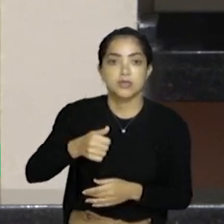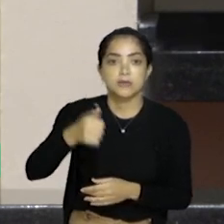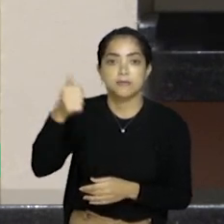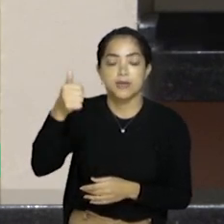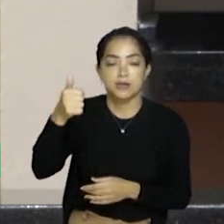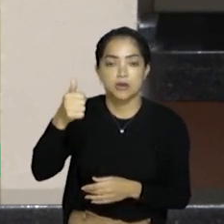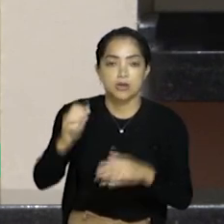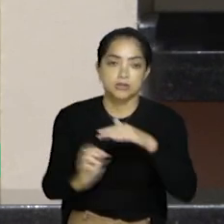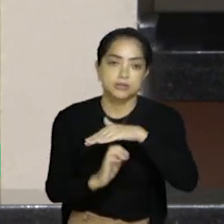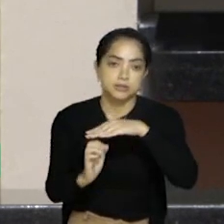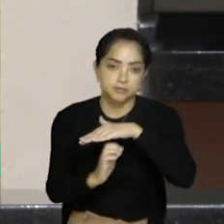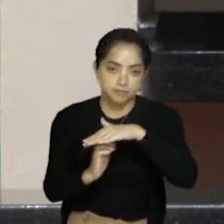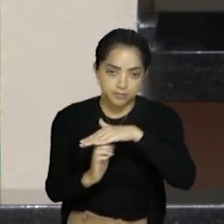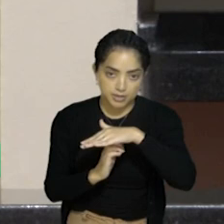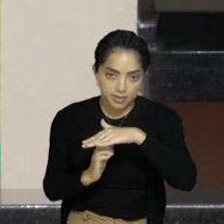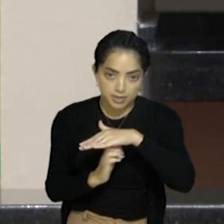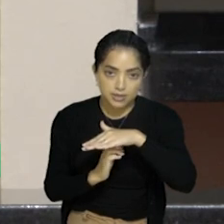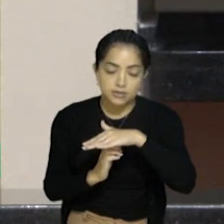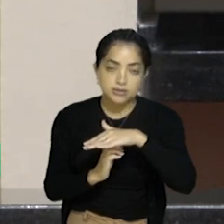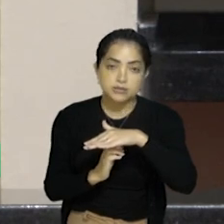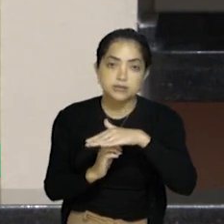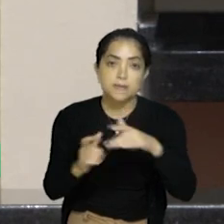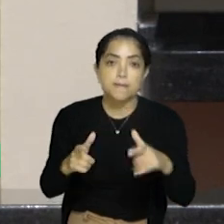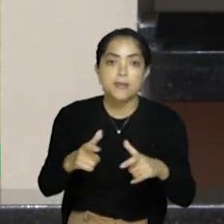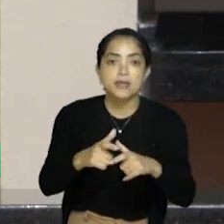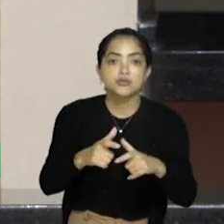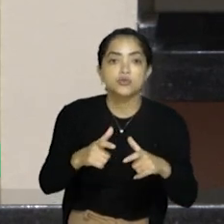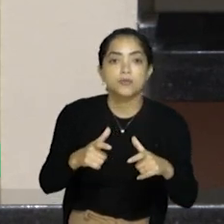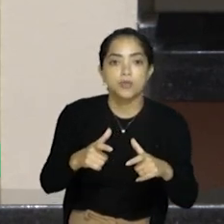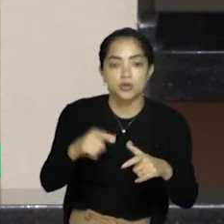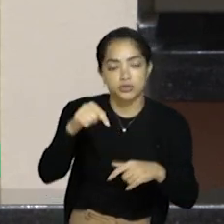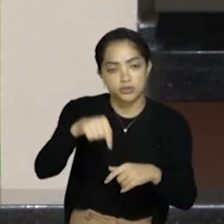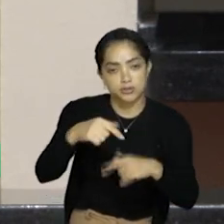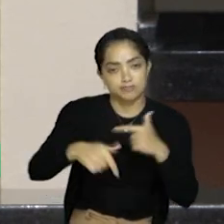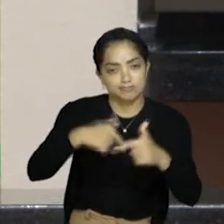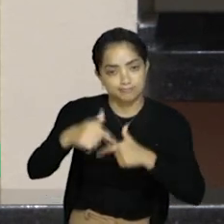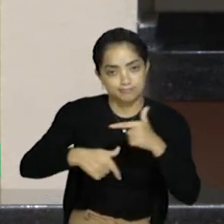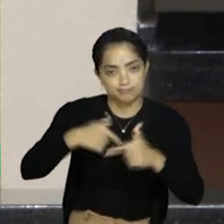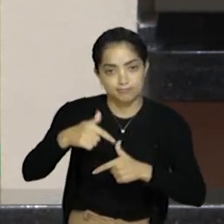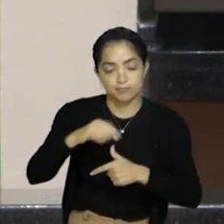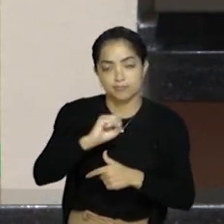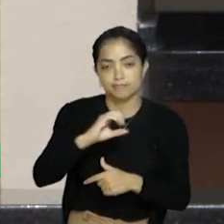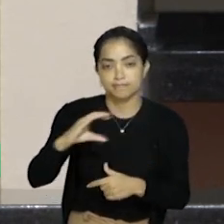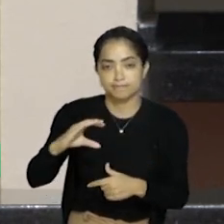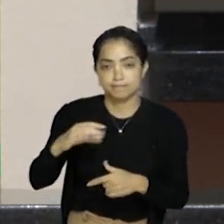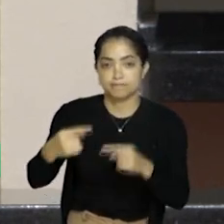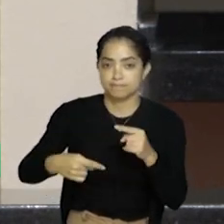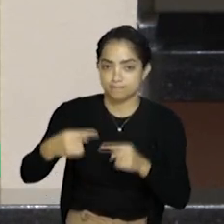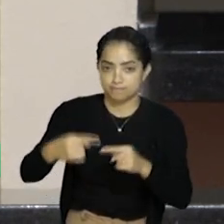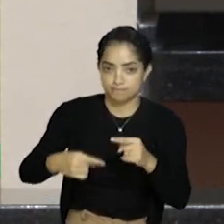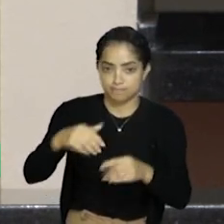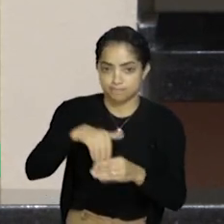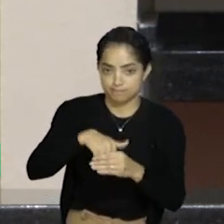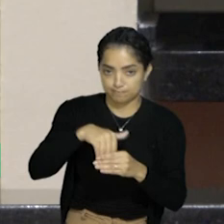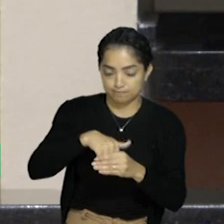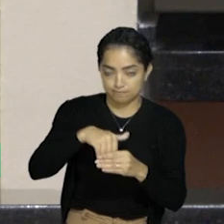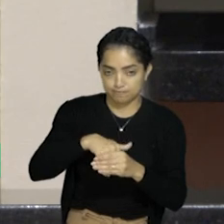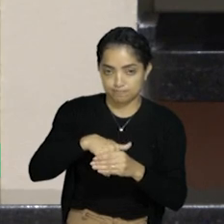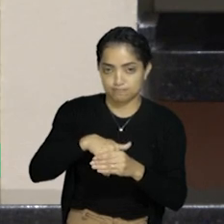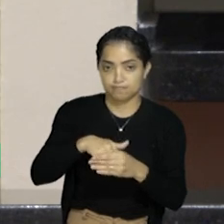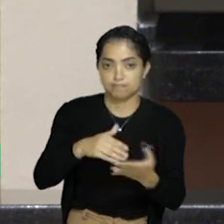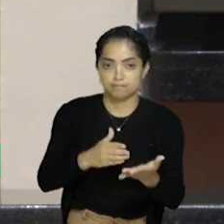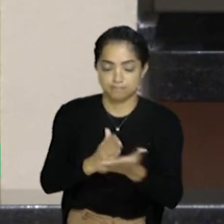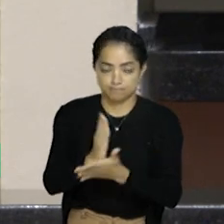empresas de médio porte para trabalhar em Santa Catarina em discussão em votação